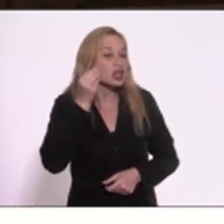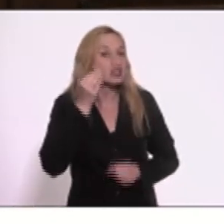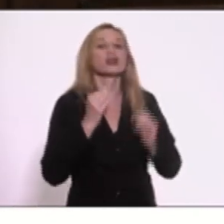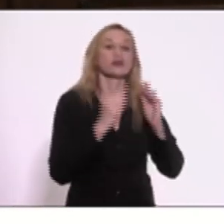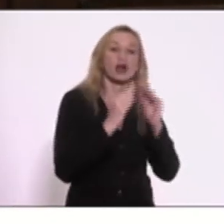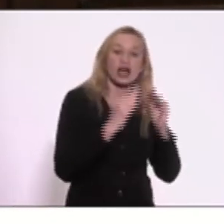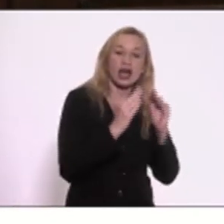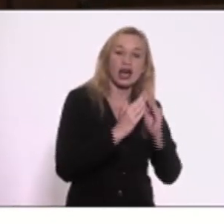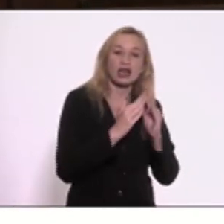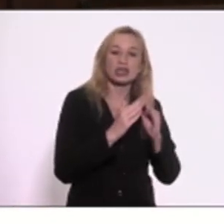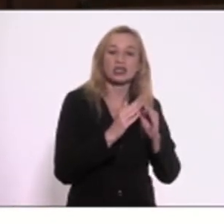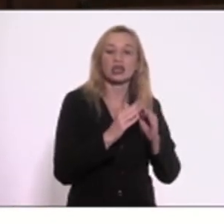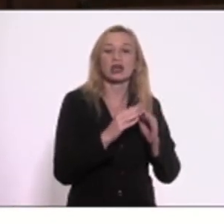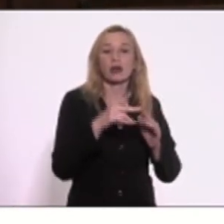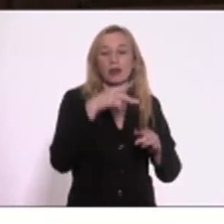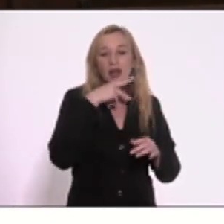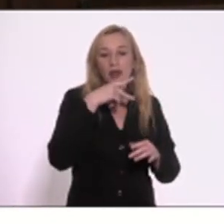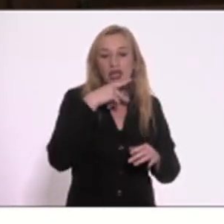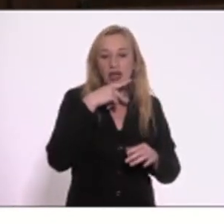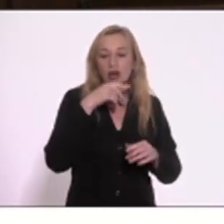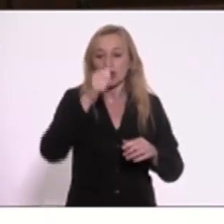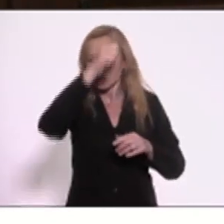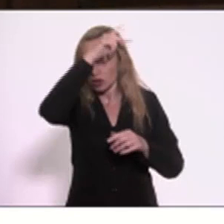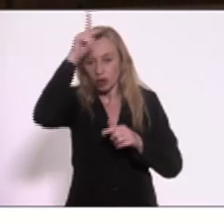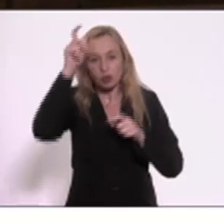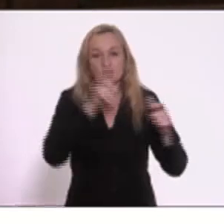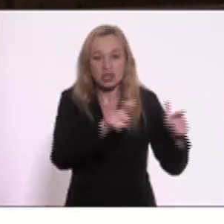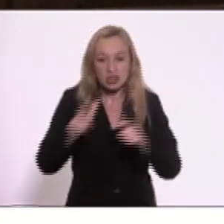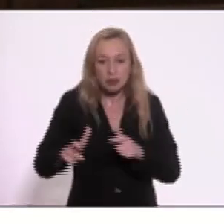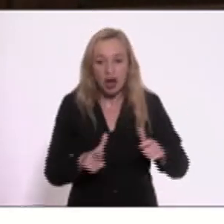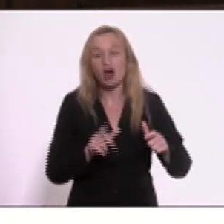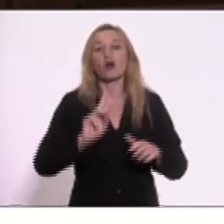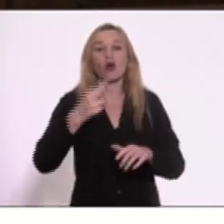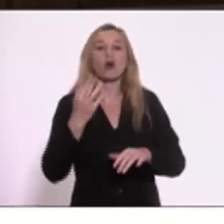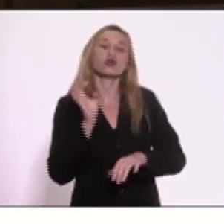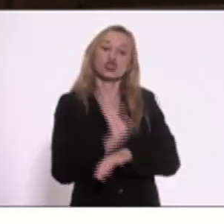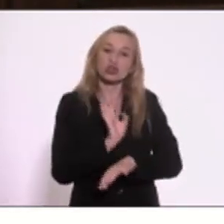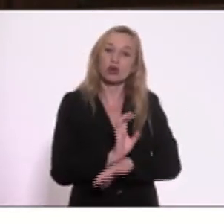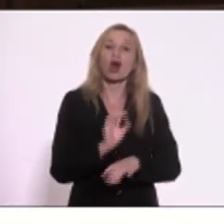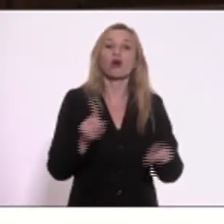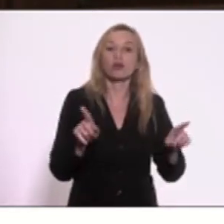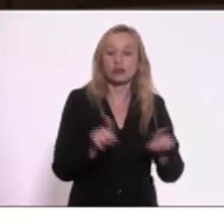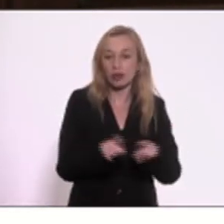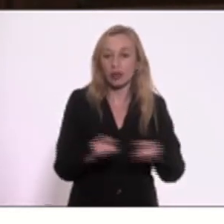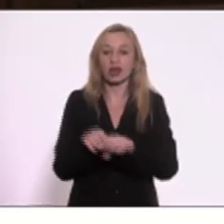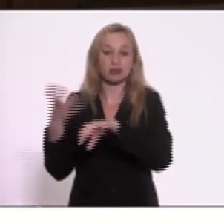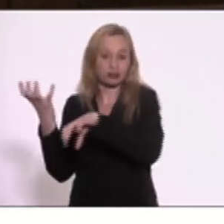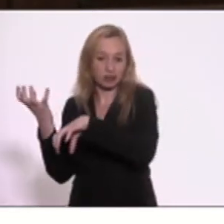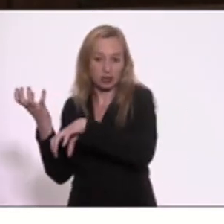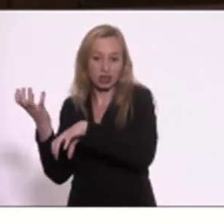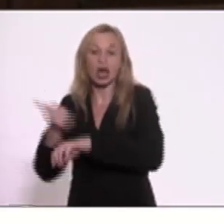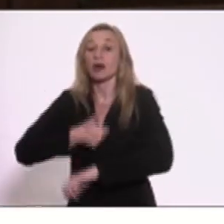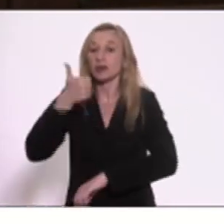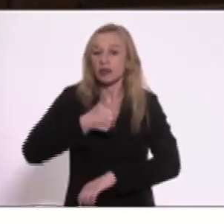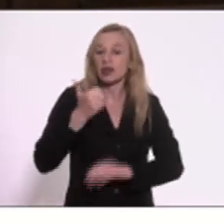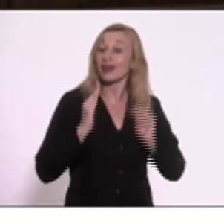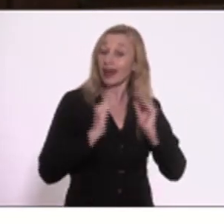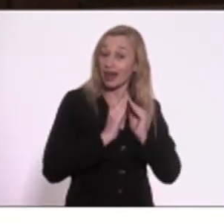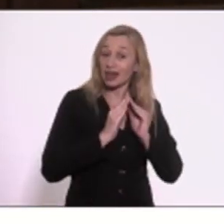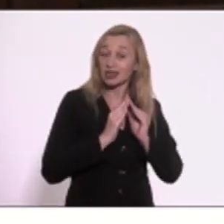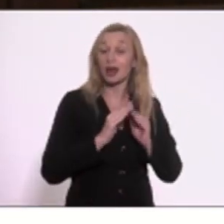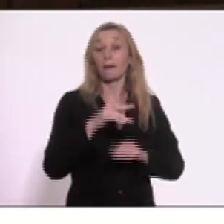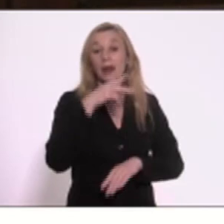parlamentar, seja ela municipal, seja ela estadual, e também levando em conta o Congresso Nacional, foi a primeira casa parlamentar do